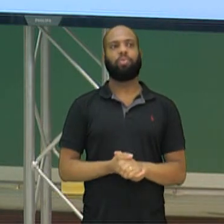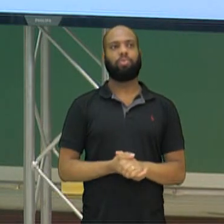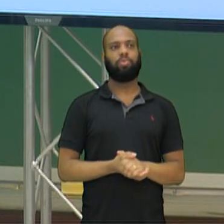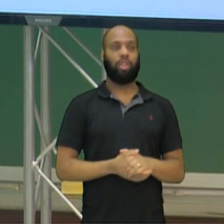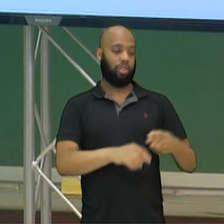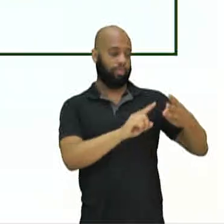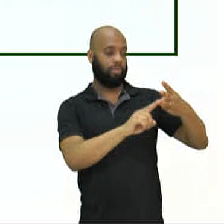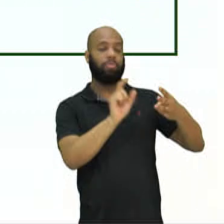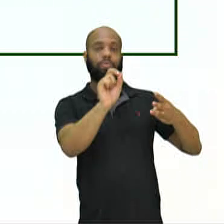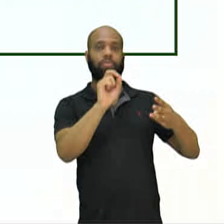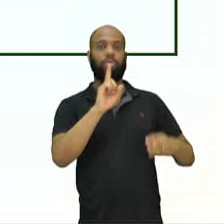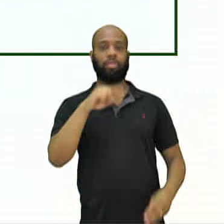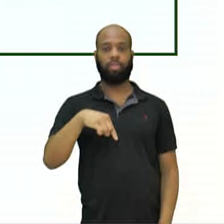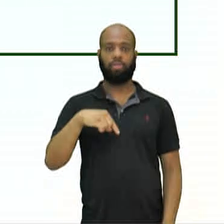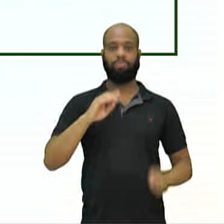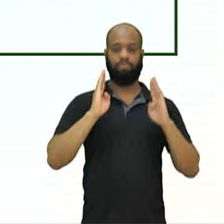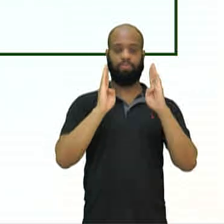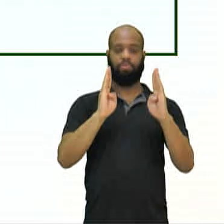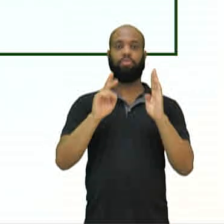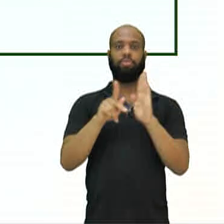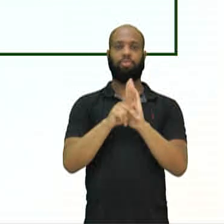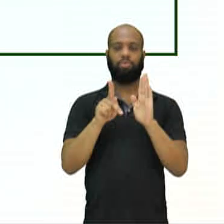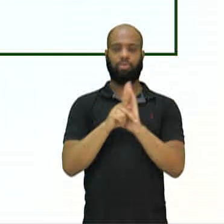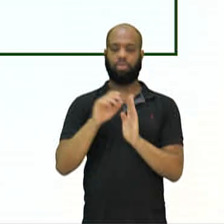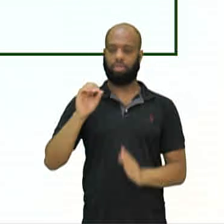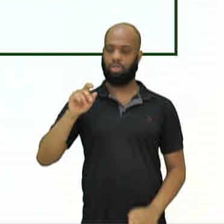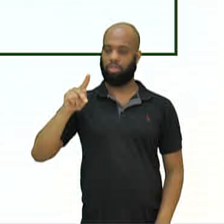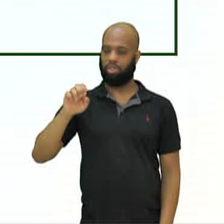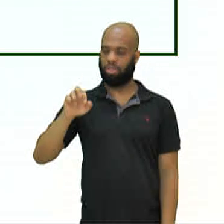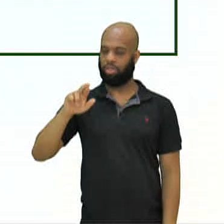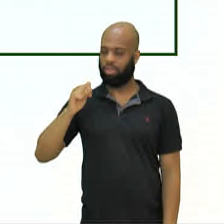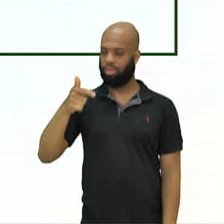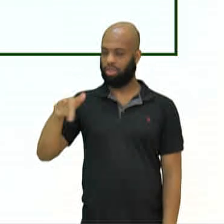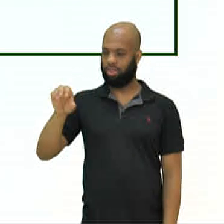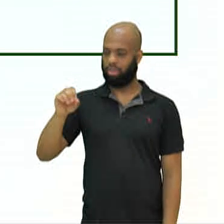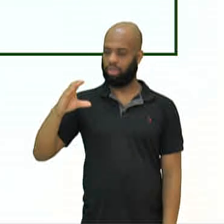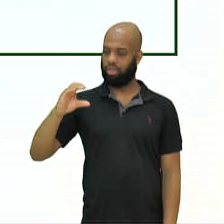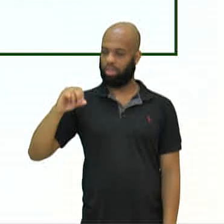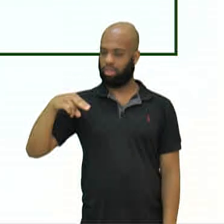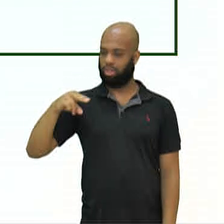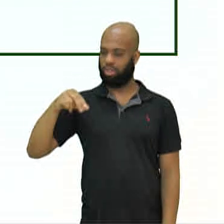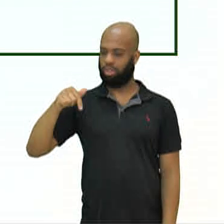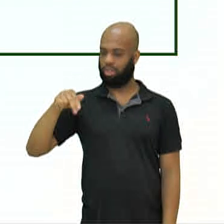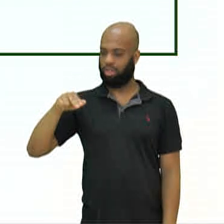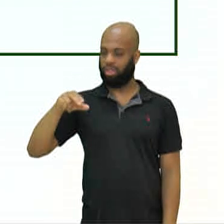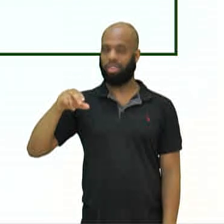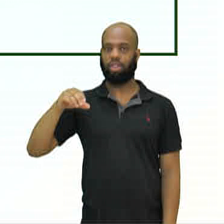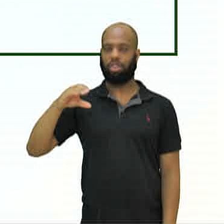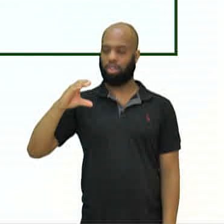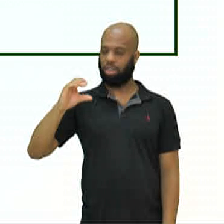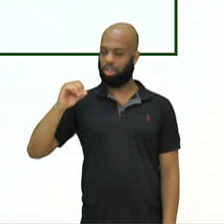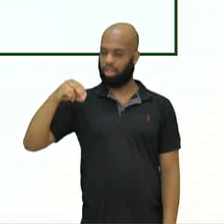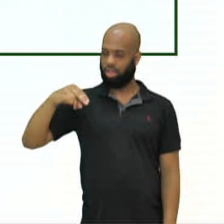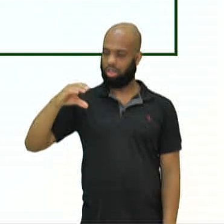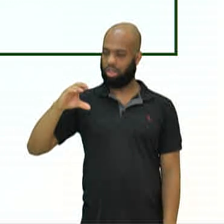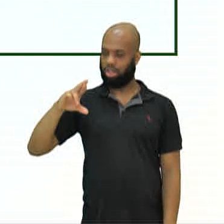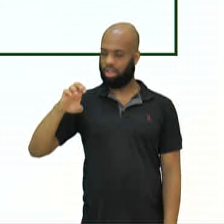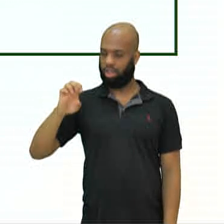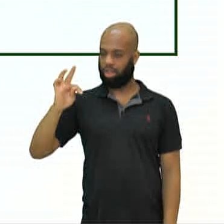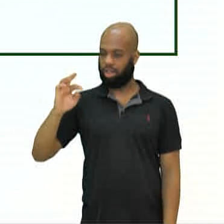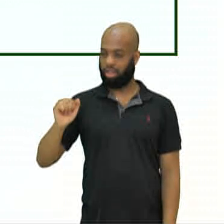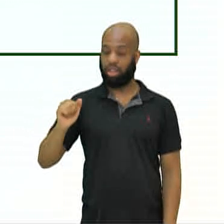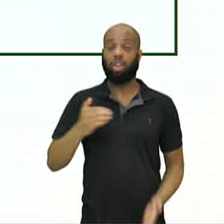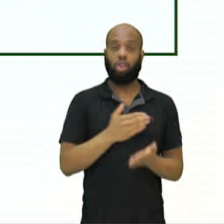O terceiro é o estágio das operações concretas, dos 7 aos 11 ou 12 anos, tendo como marca